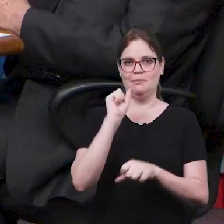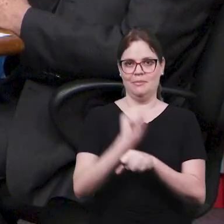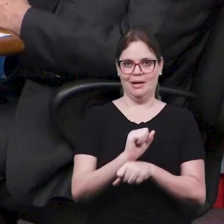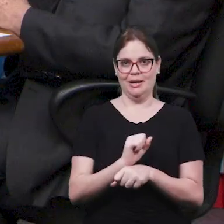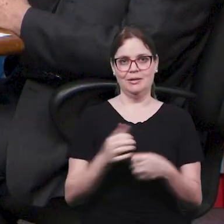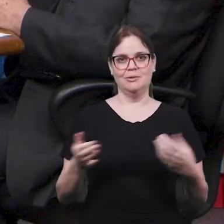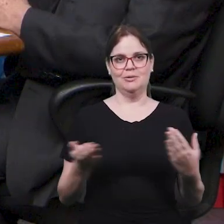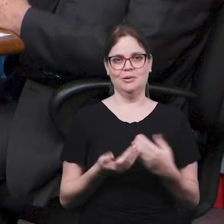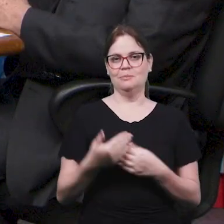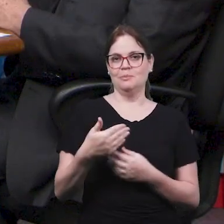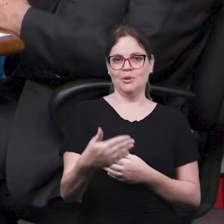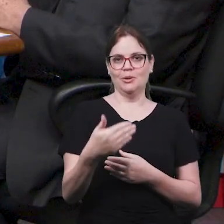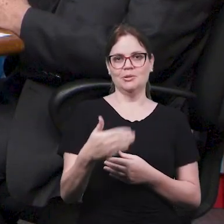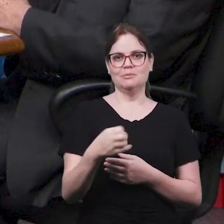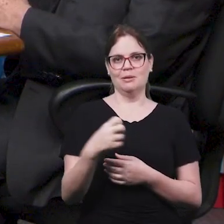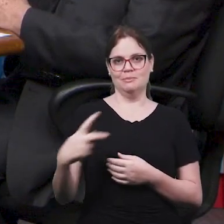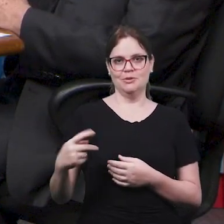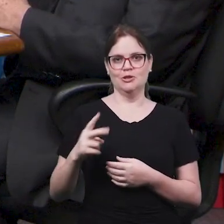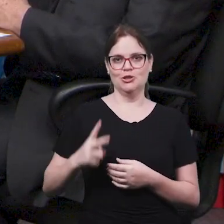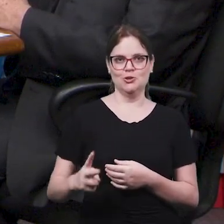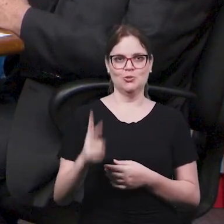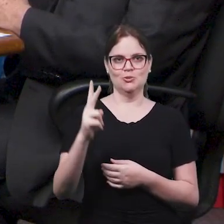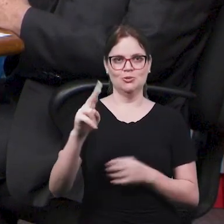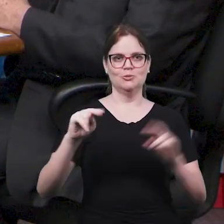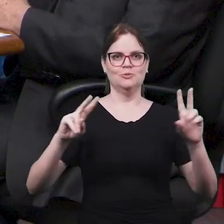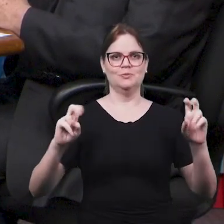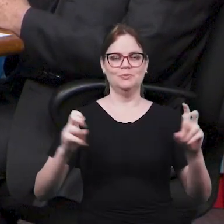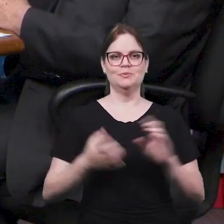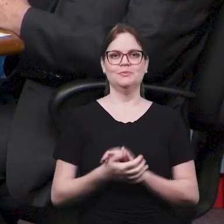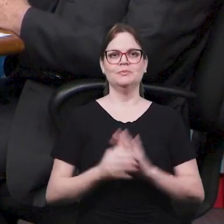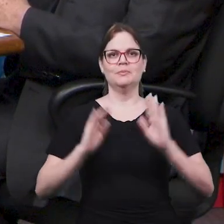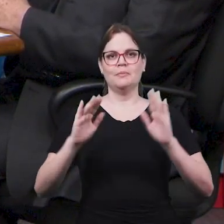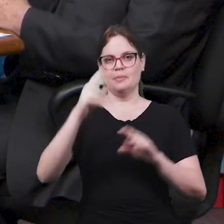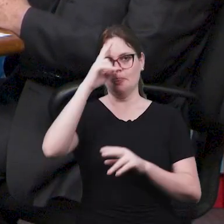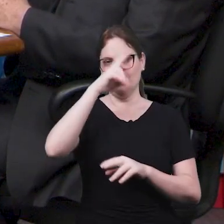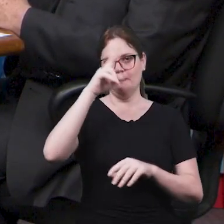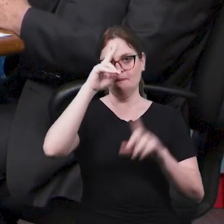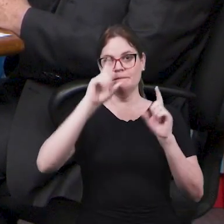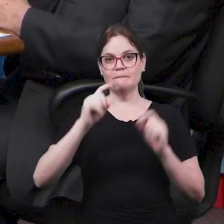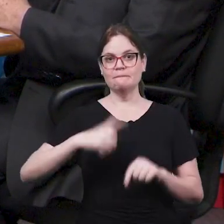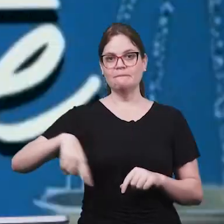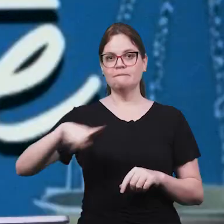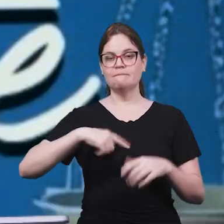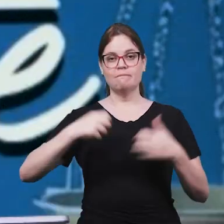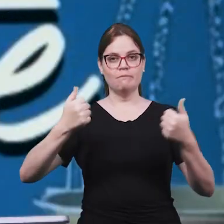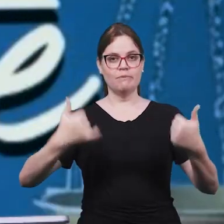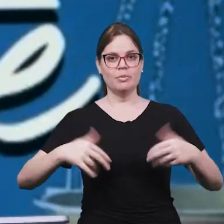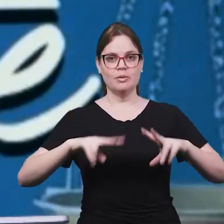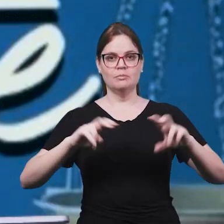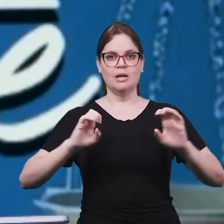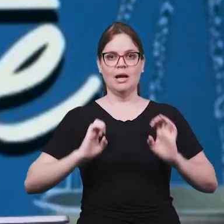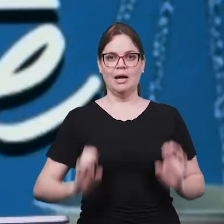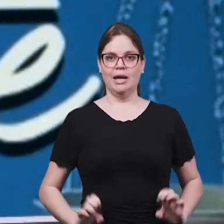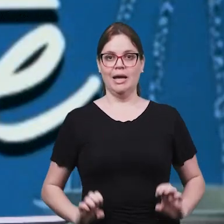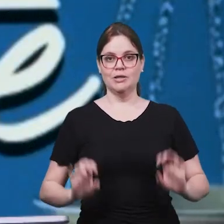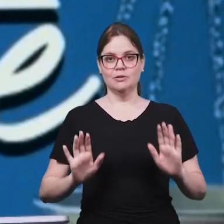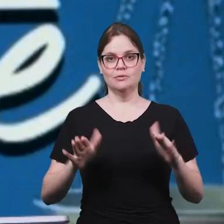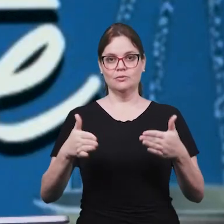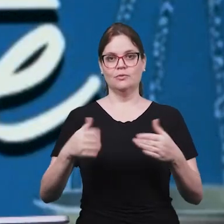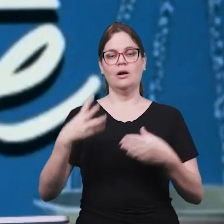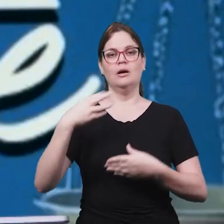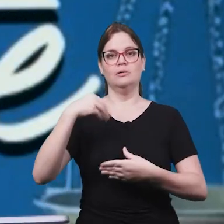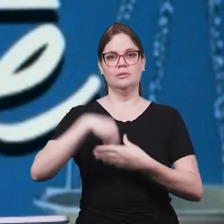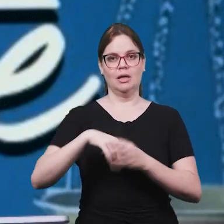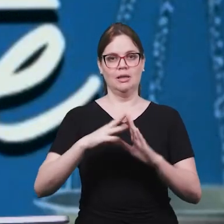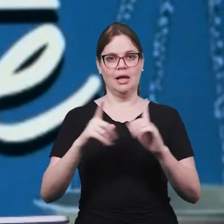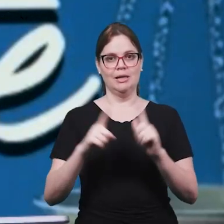uma pausazinha, né? Deixar para a próxima vez, para dar continuidade no assunto. Próxima aula. Mas lembrando que nós estamos falando sobre a ética com relação à igreja, a ética